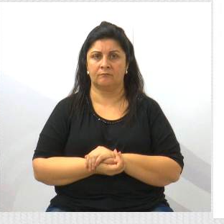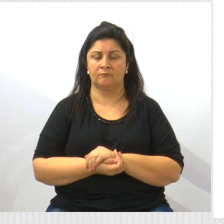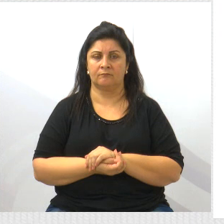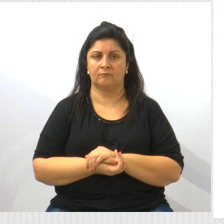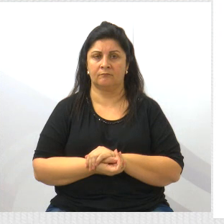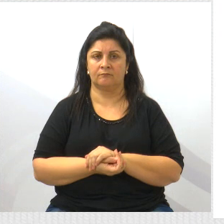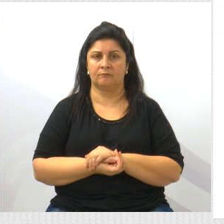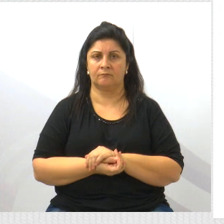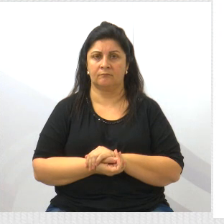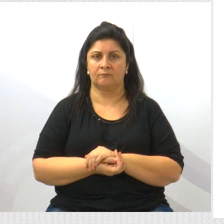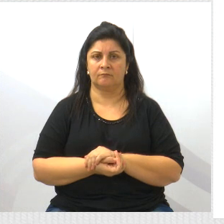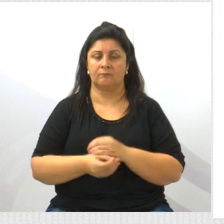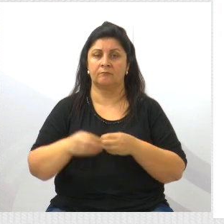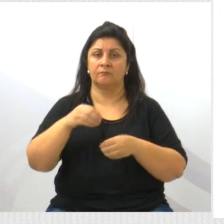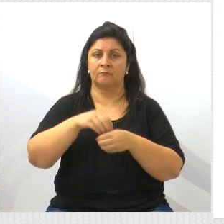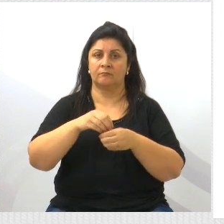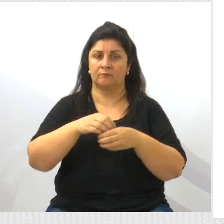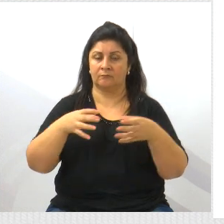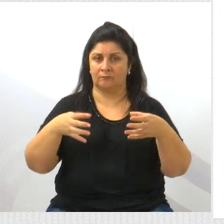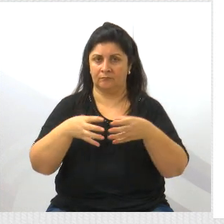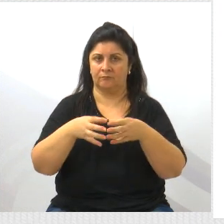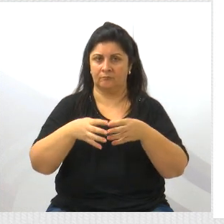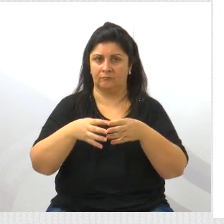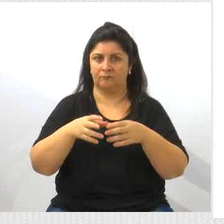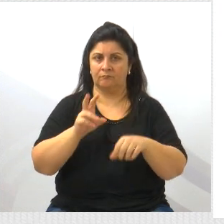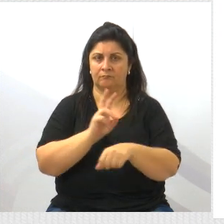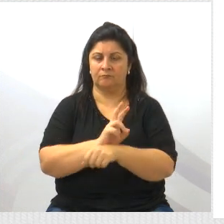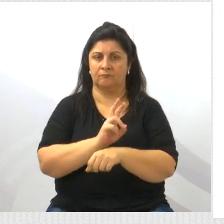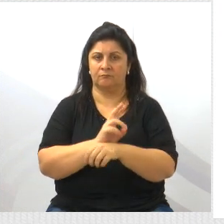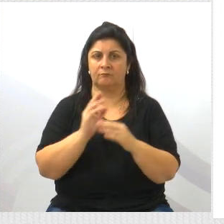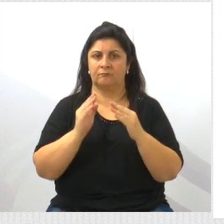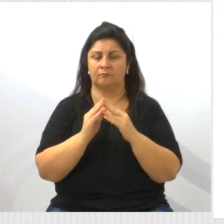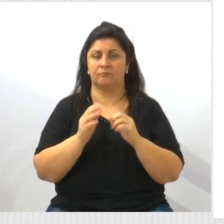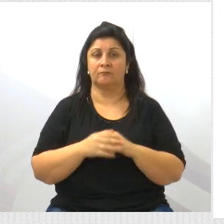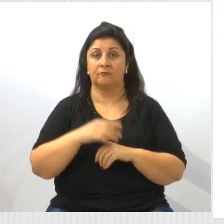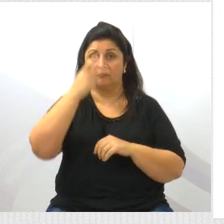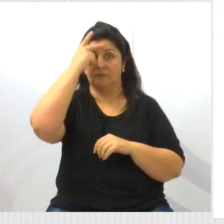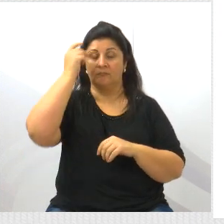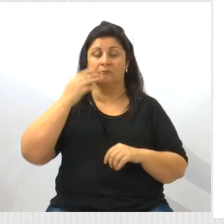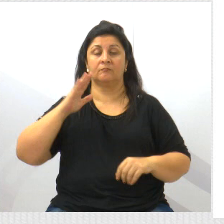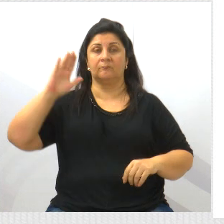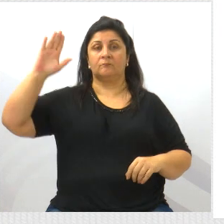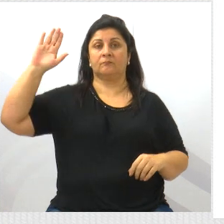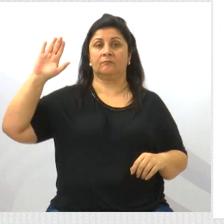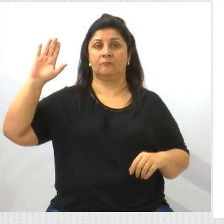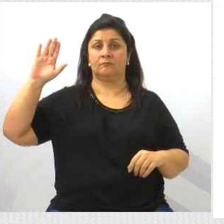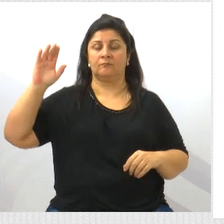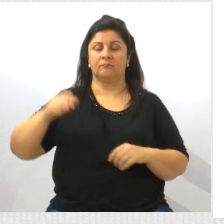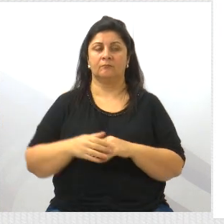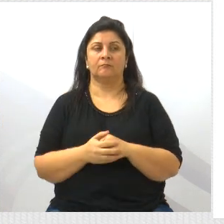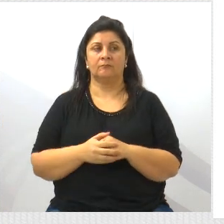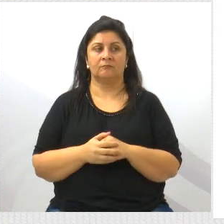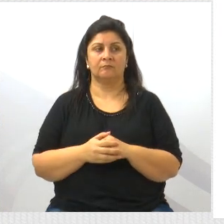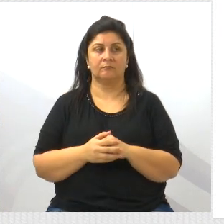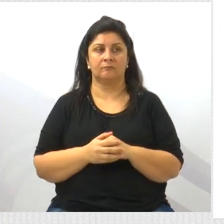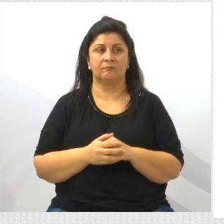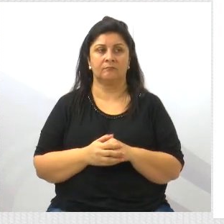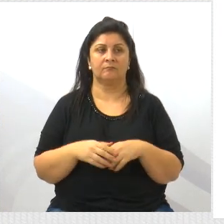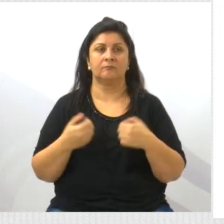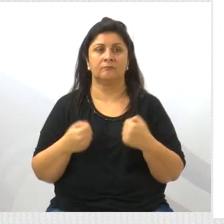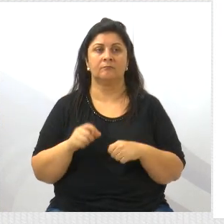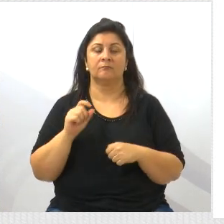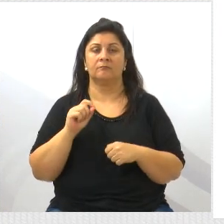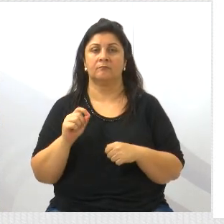Dentro do movimento da causa habitacional, aquele que se candidatar, é ideal que ele, né,